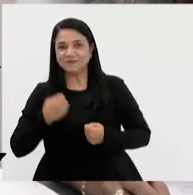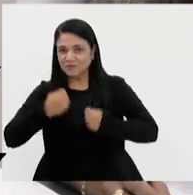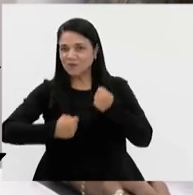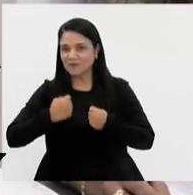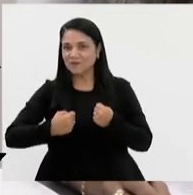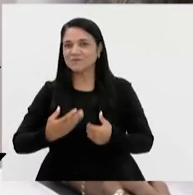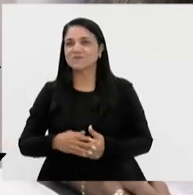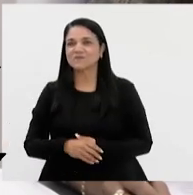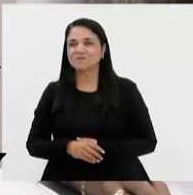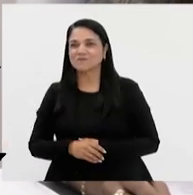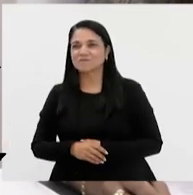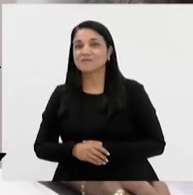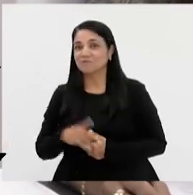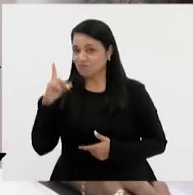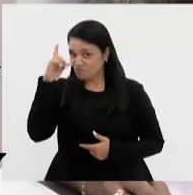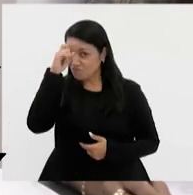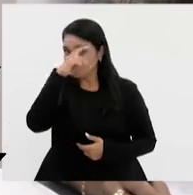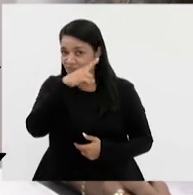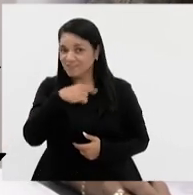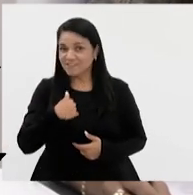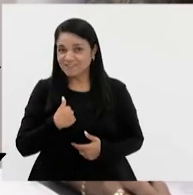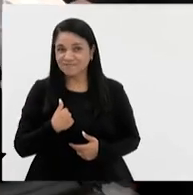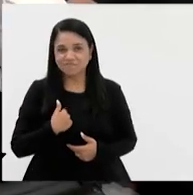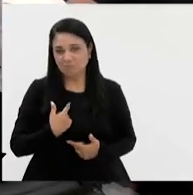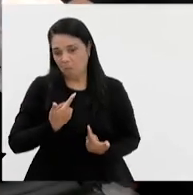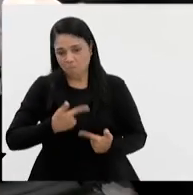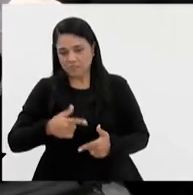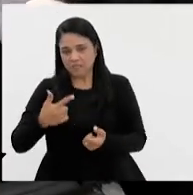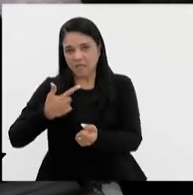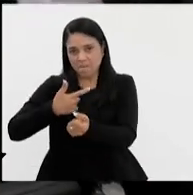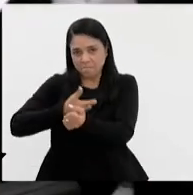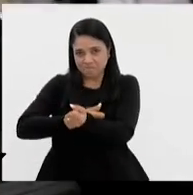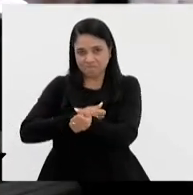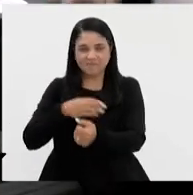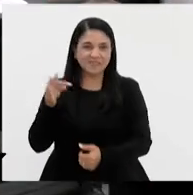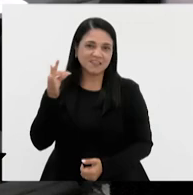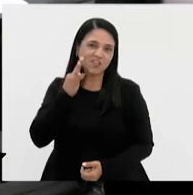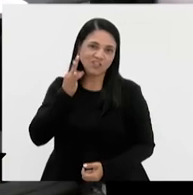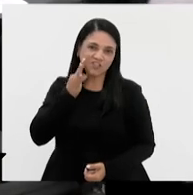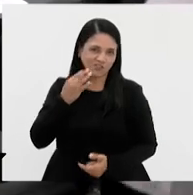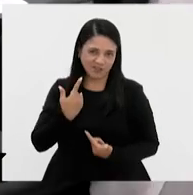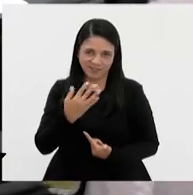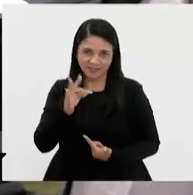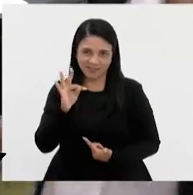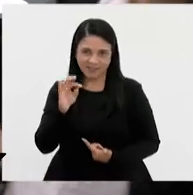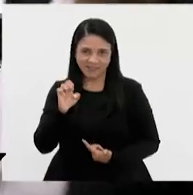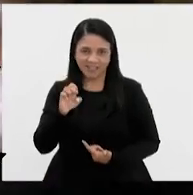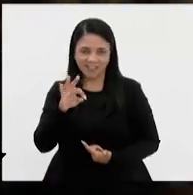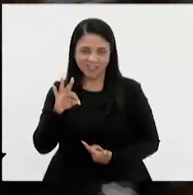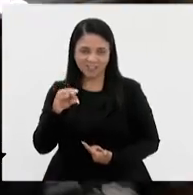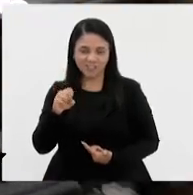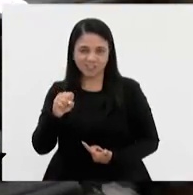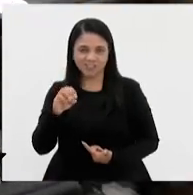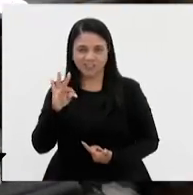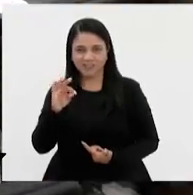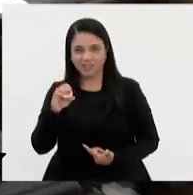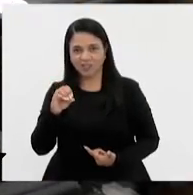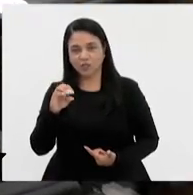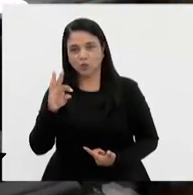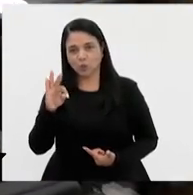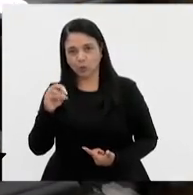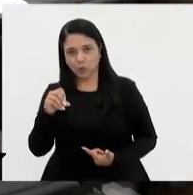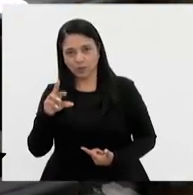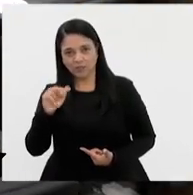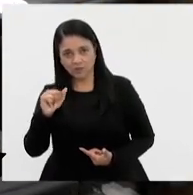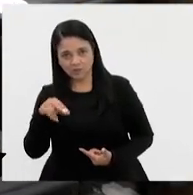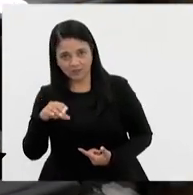Estou treinando. Está difícil. Não precisa tomar testosterona. Não. Mas eu sei que tem a caminhada também. Então eu posso